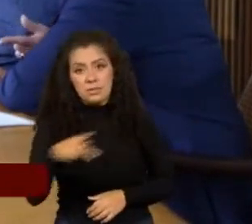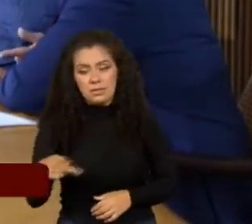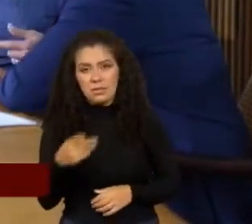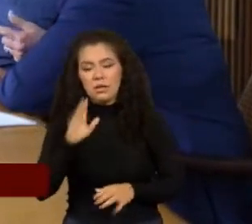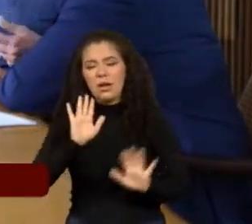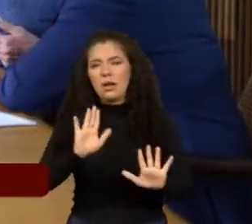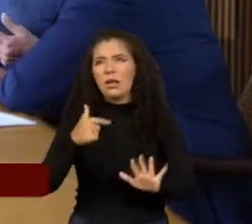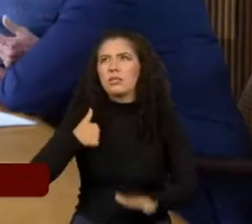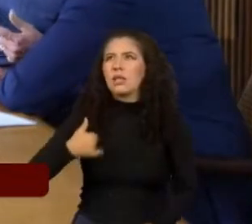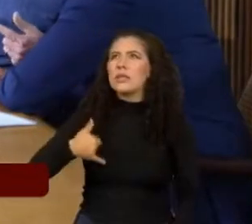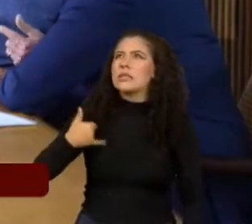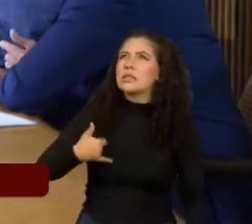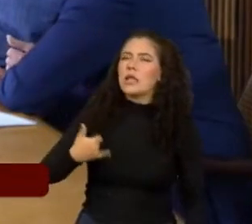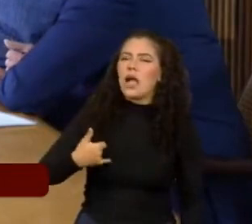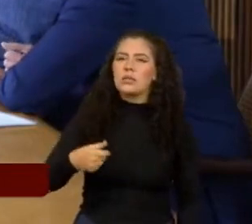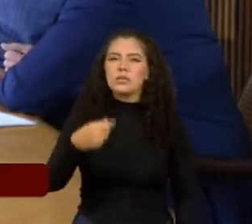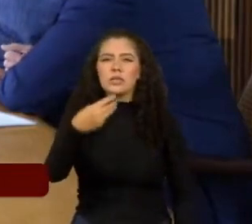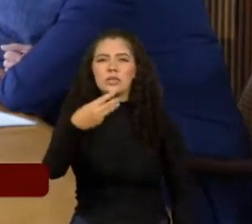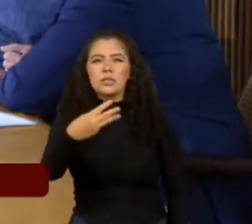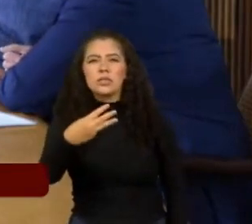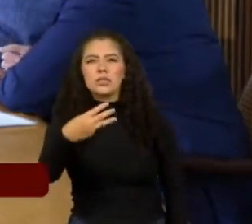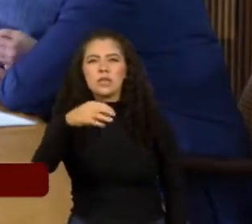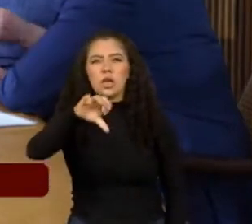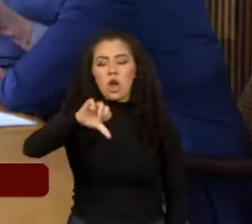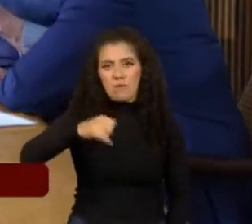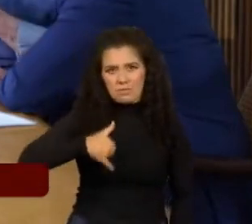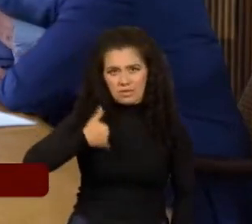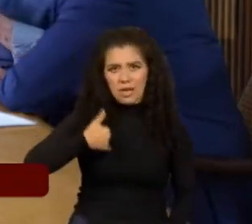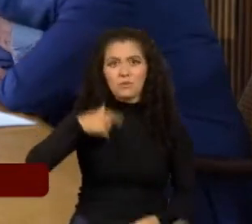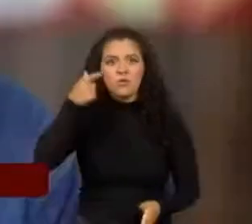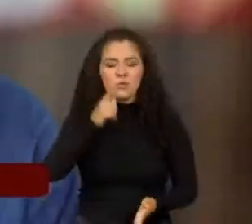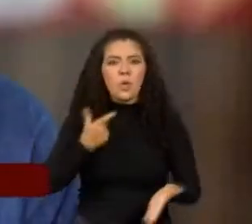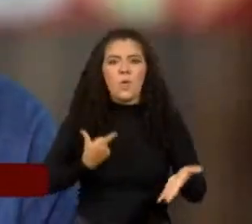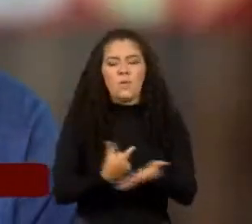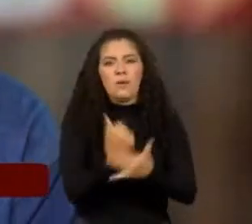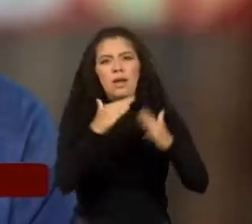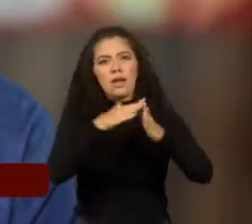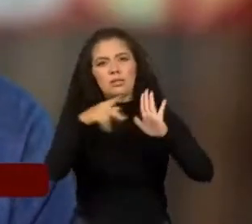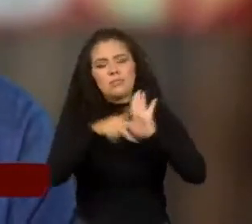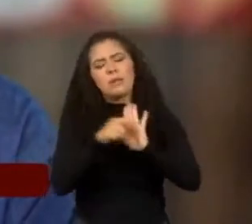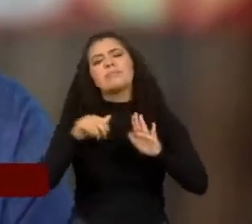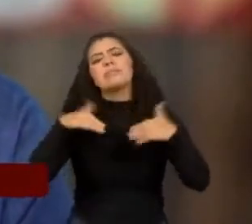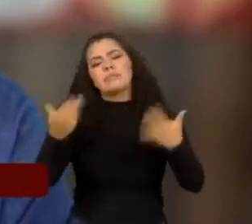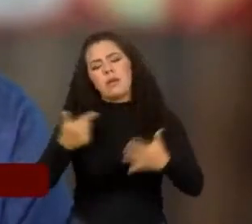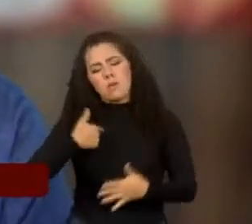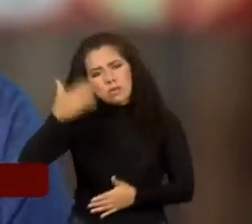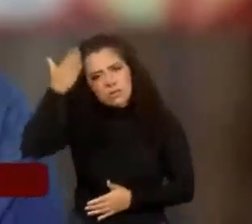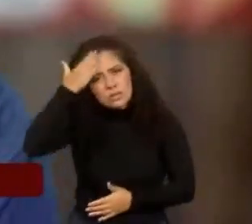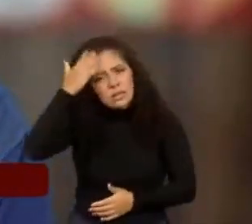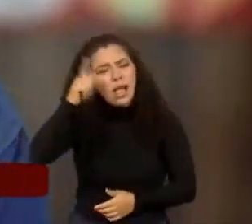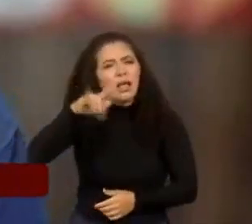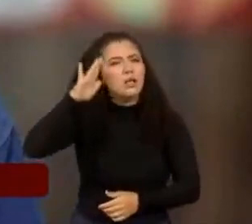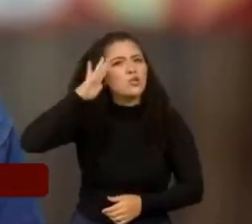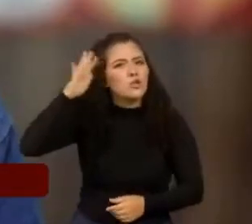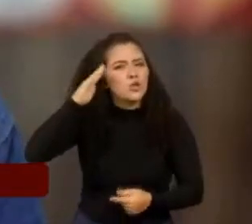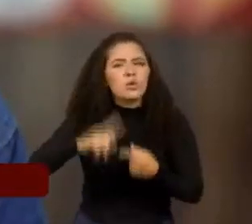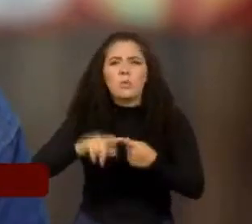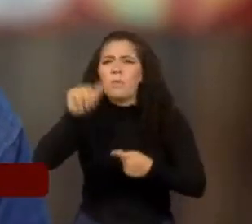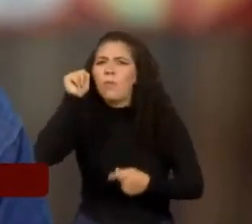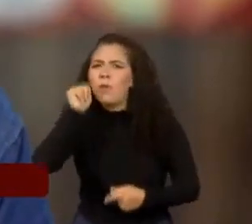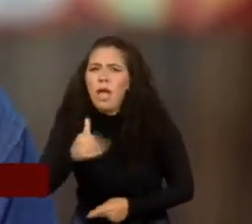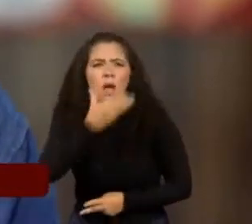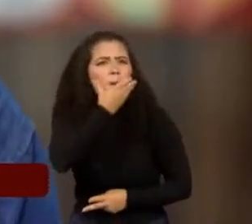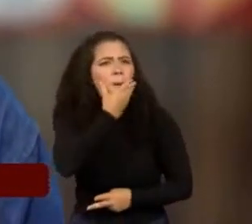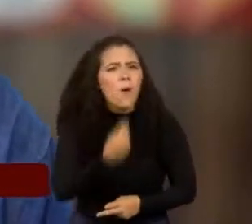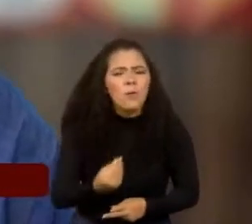31 anos de idade, quando eu comprei a minha casa própria. Então eu sei que é o sonho de cada mulher, de cada homem, de cada